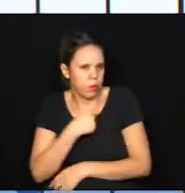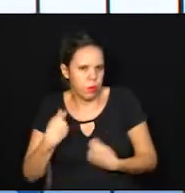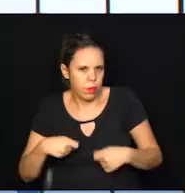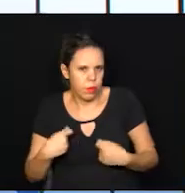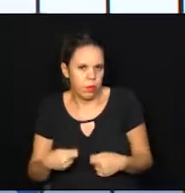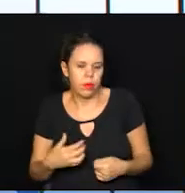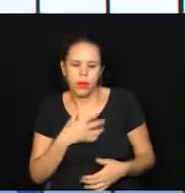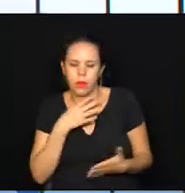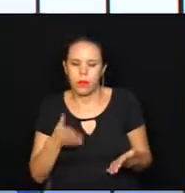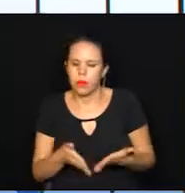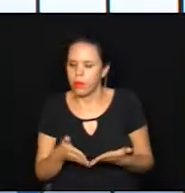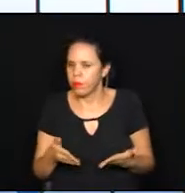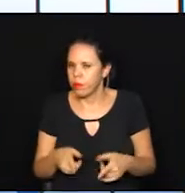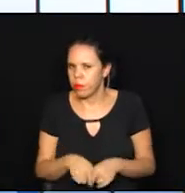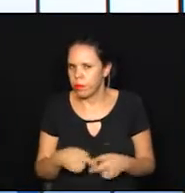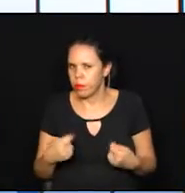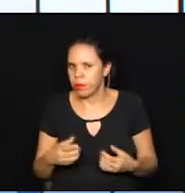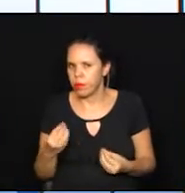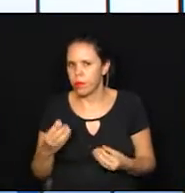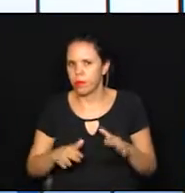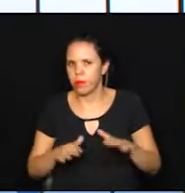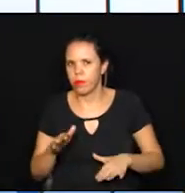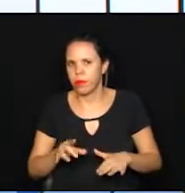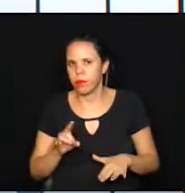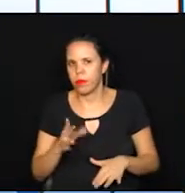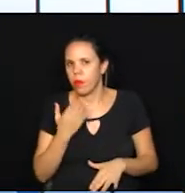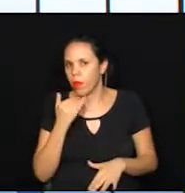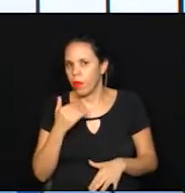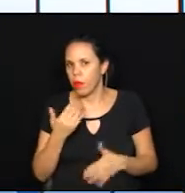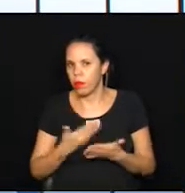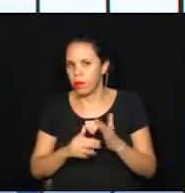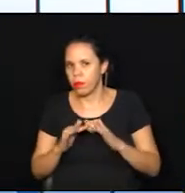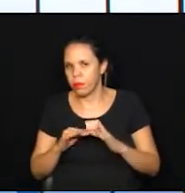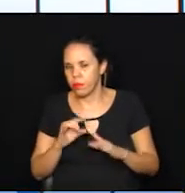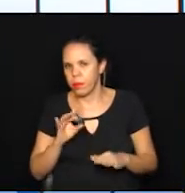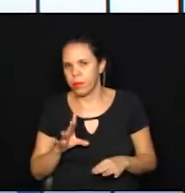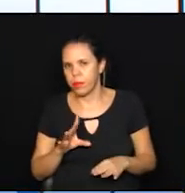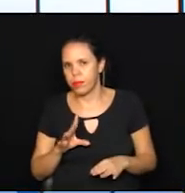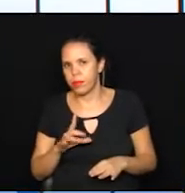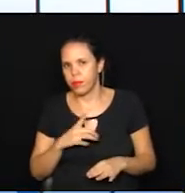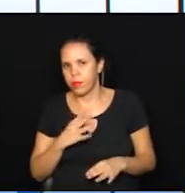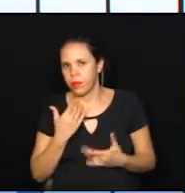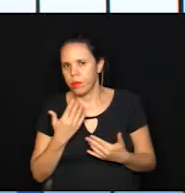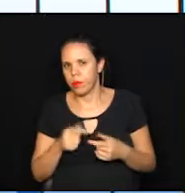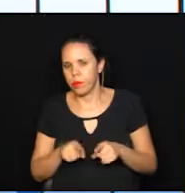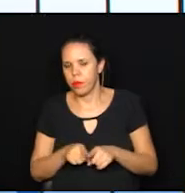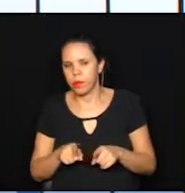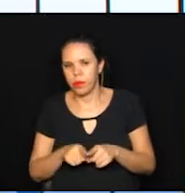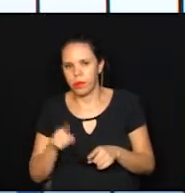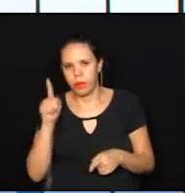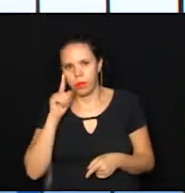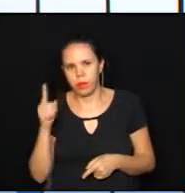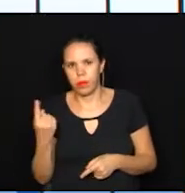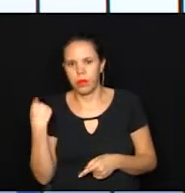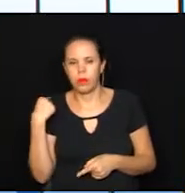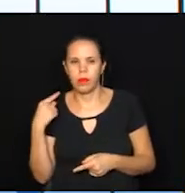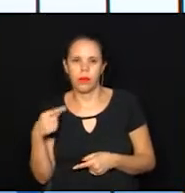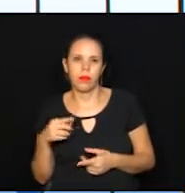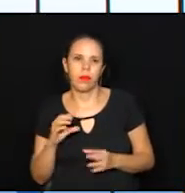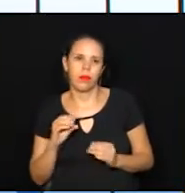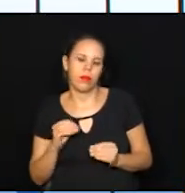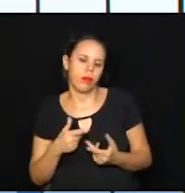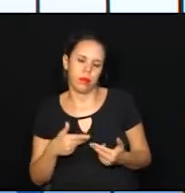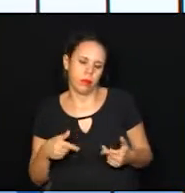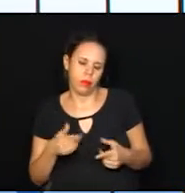precisam desses alimentos, que muitas vezes tinham só a merenda escolar para como alimento do dia, era o almoço, era a